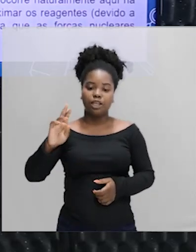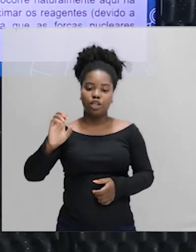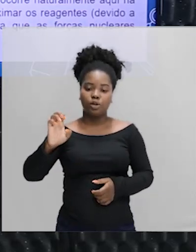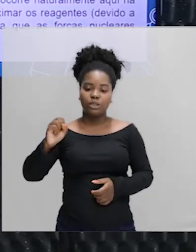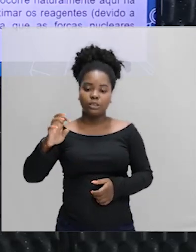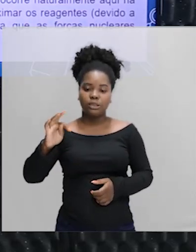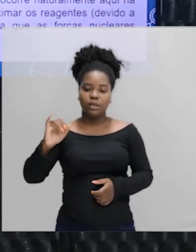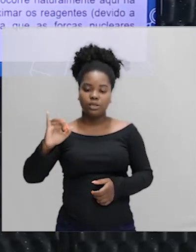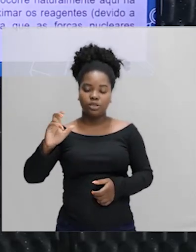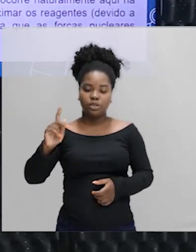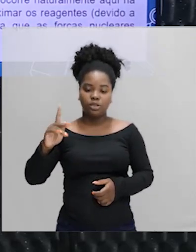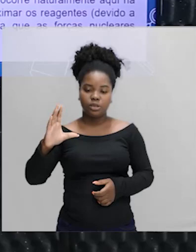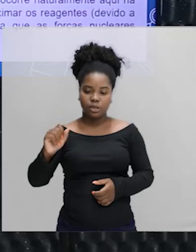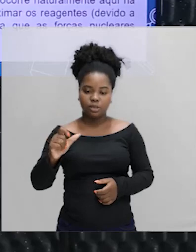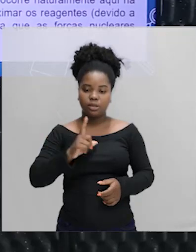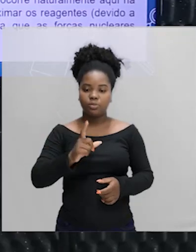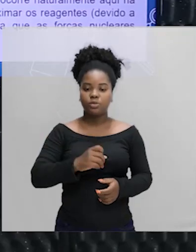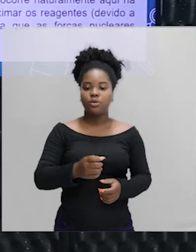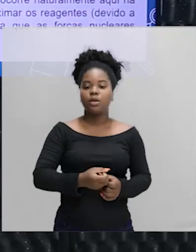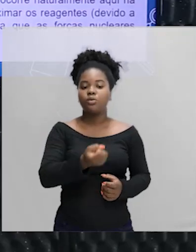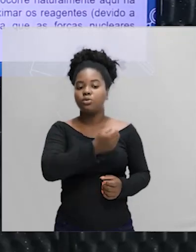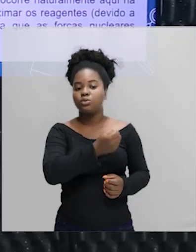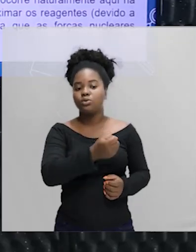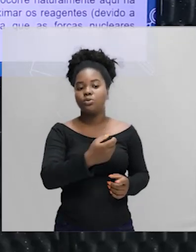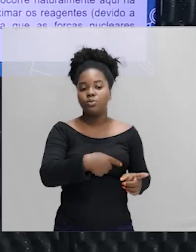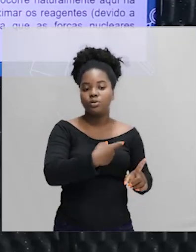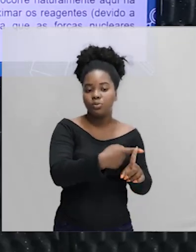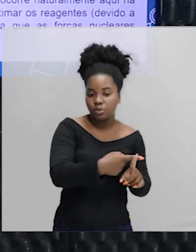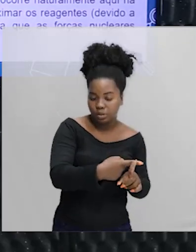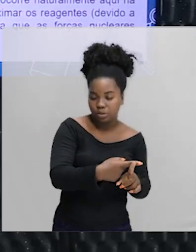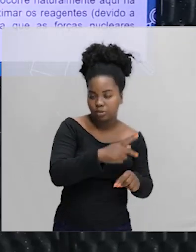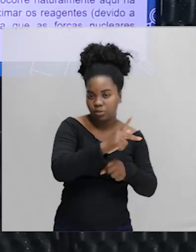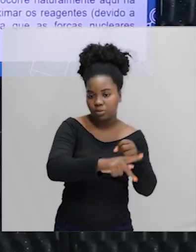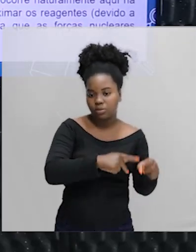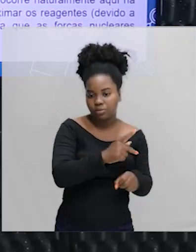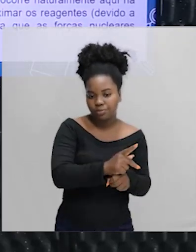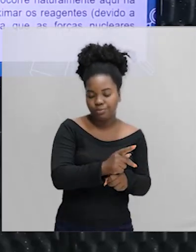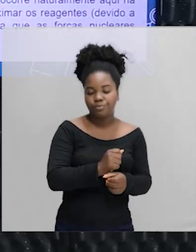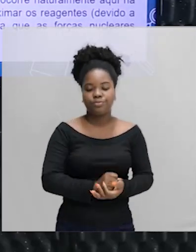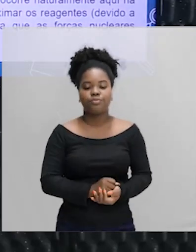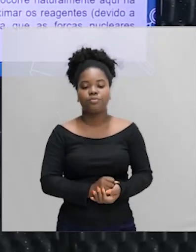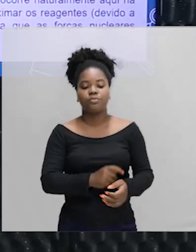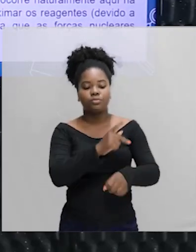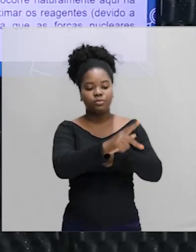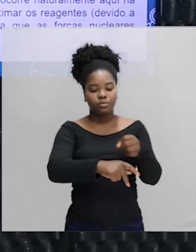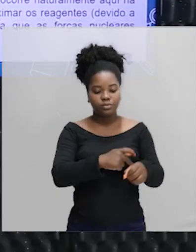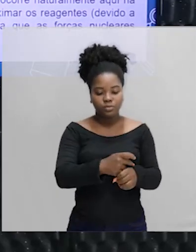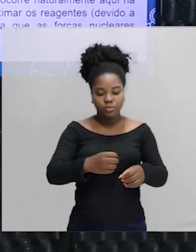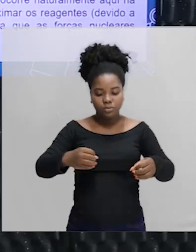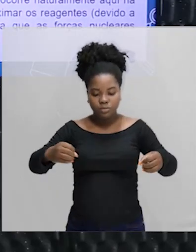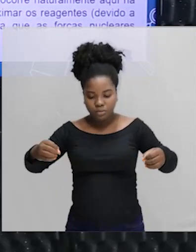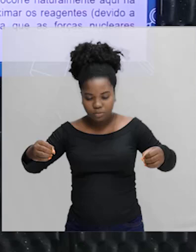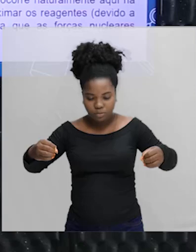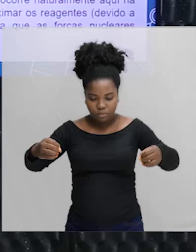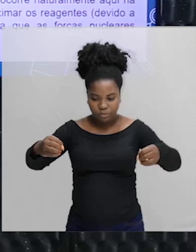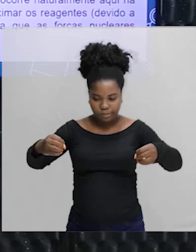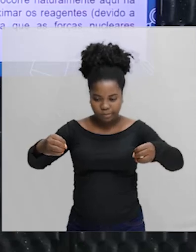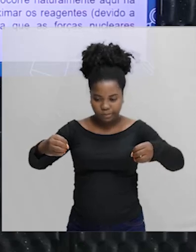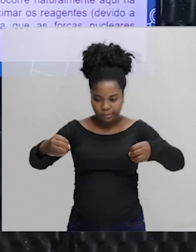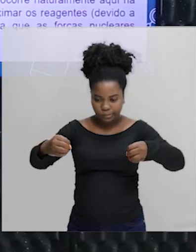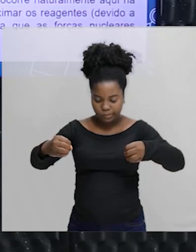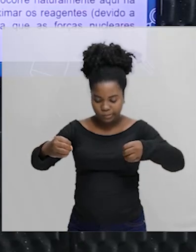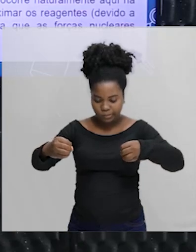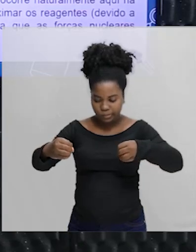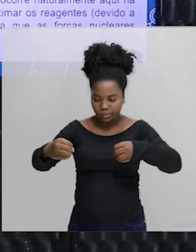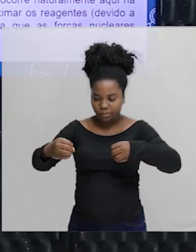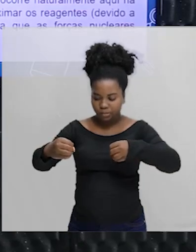damos os valores positivos para os prótons. No momento que esses prótons eles irão se aproximar naturalmente